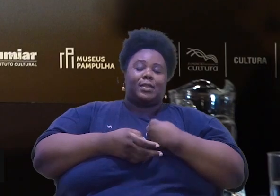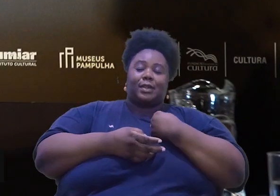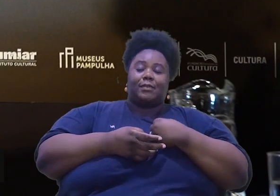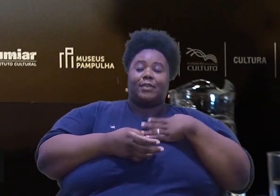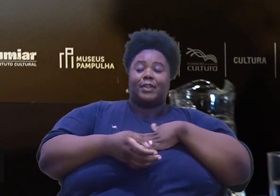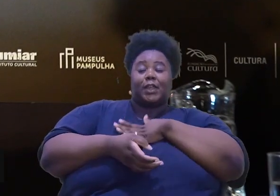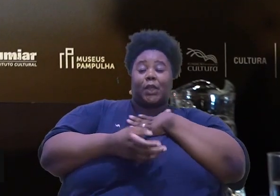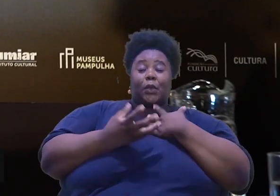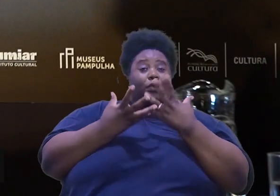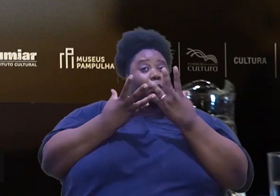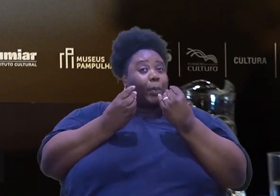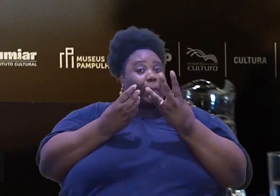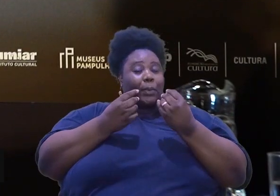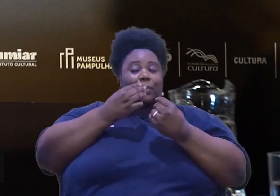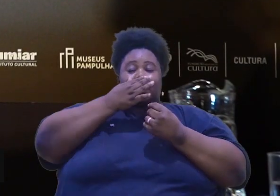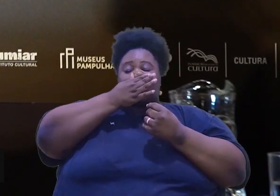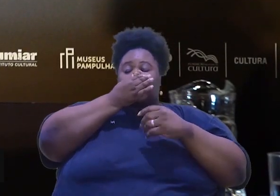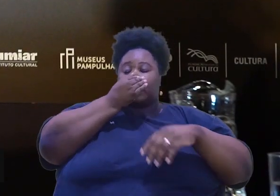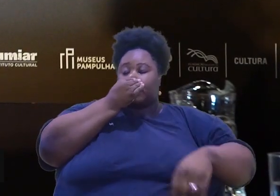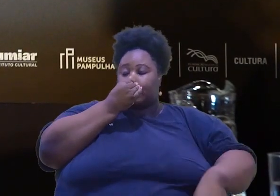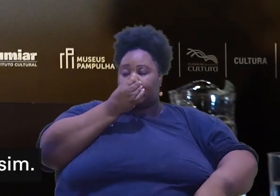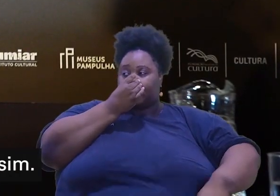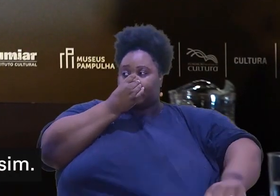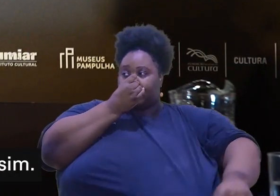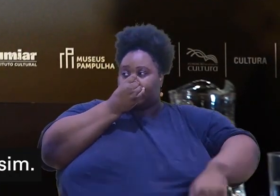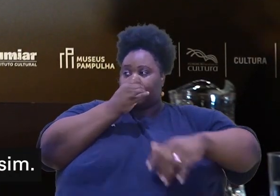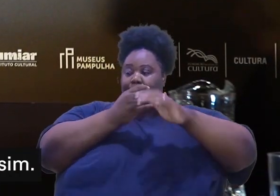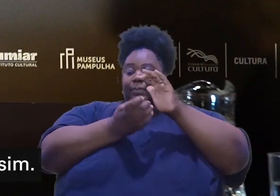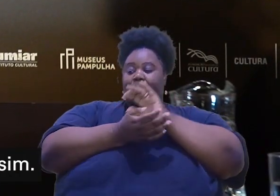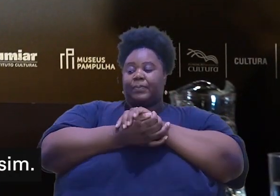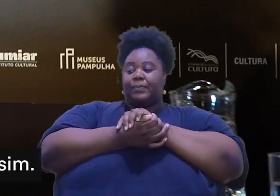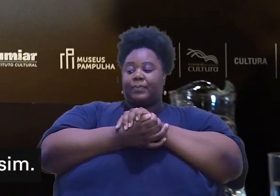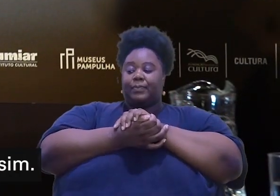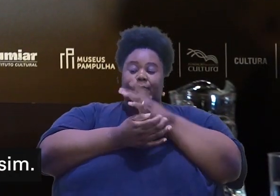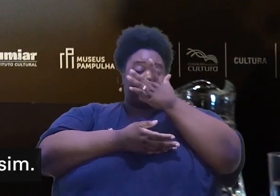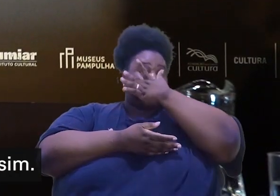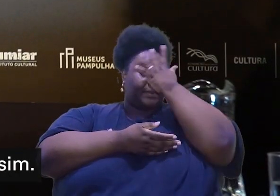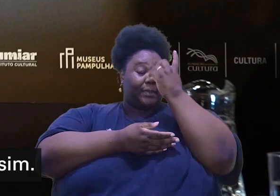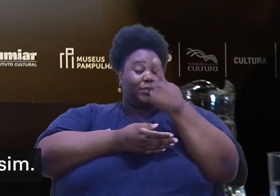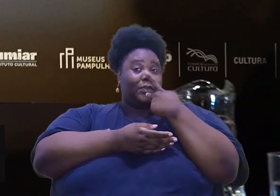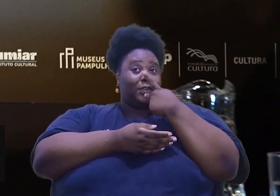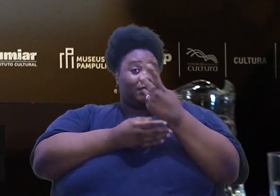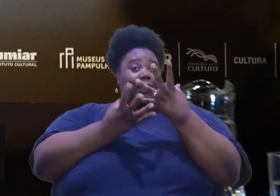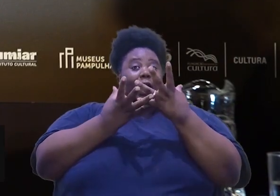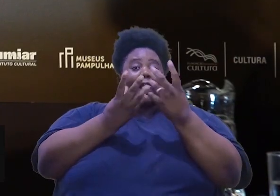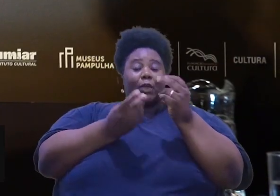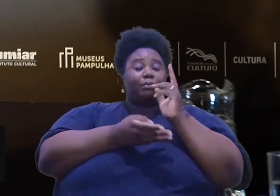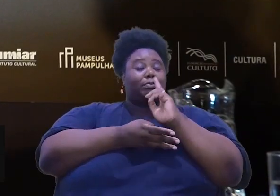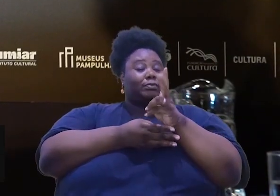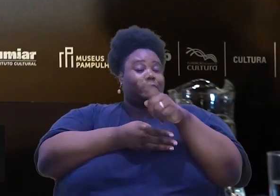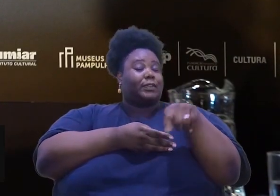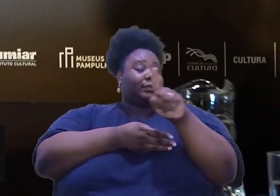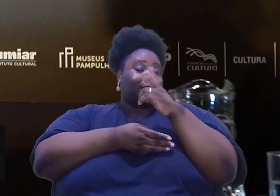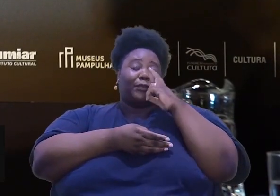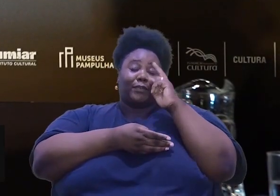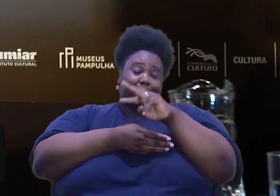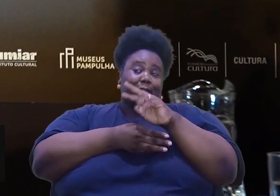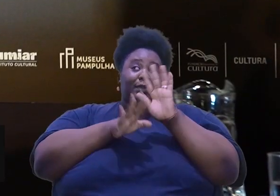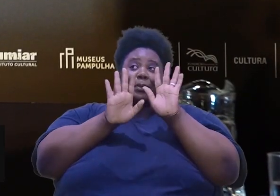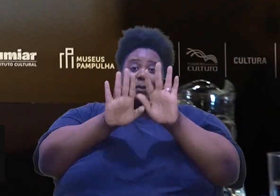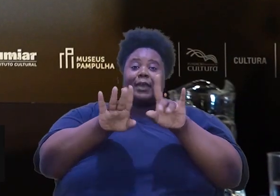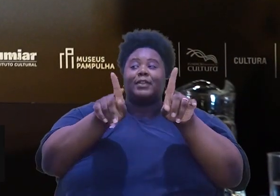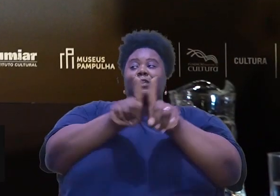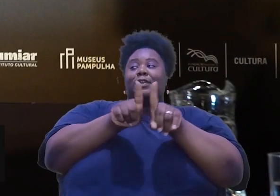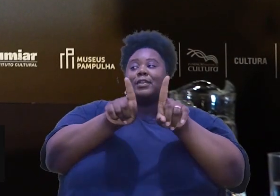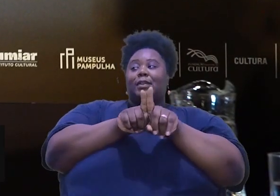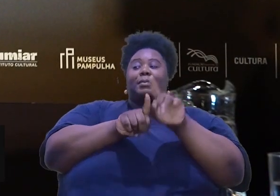muito desse termo, assuntar. Então, eu sou uma pessoa que falo muito, sim, vocês estão vendo, mas eu